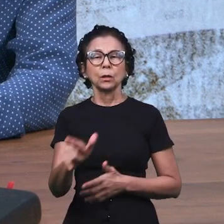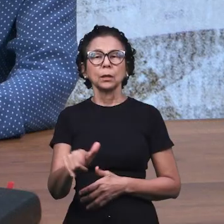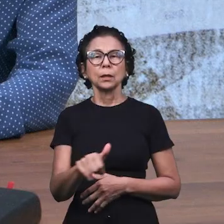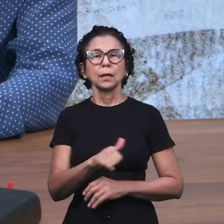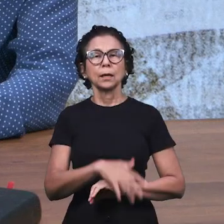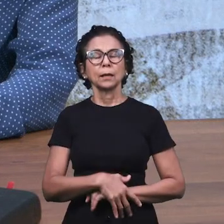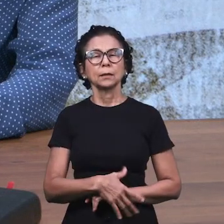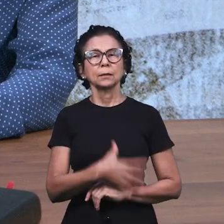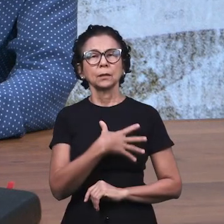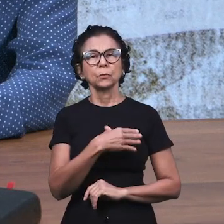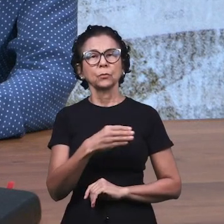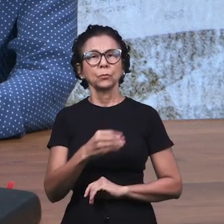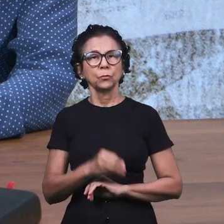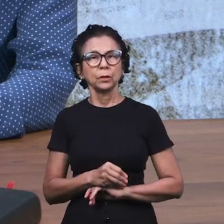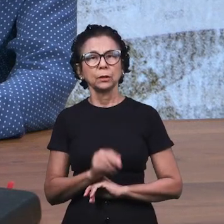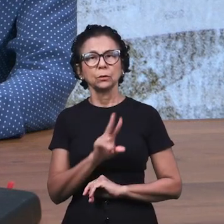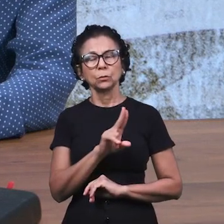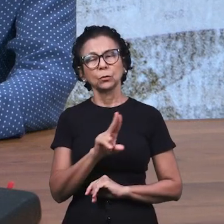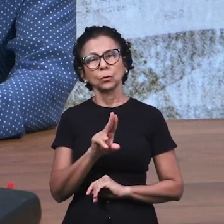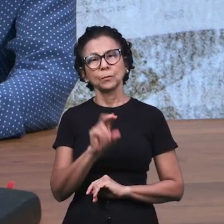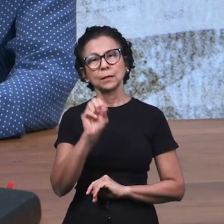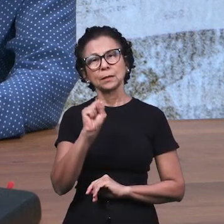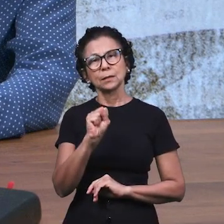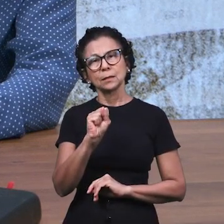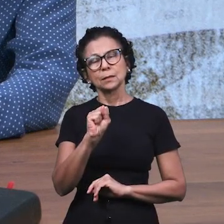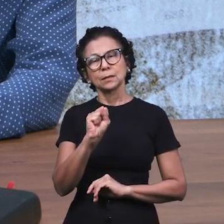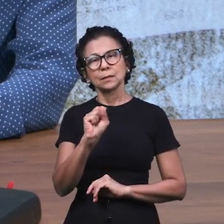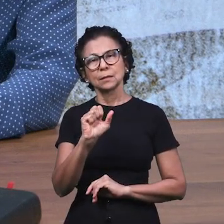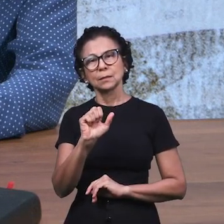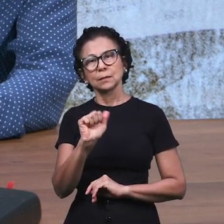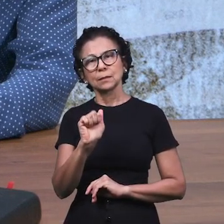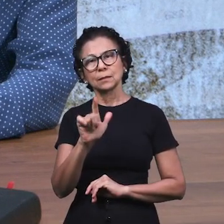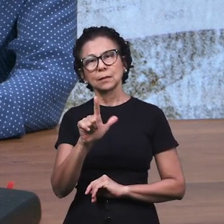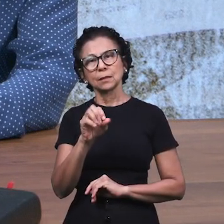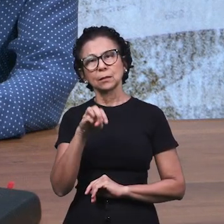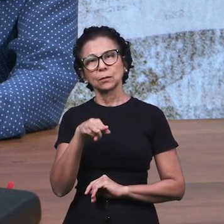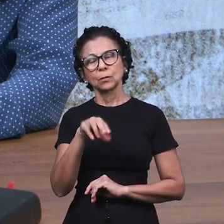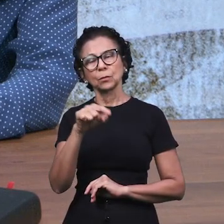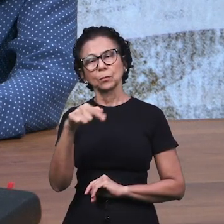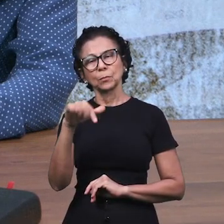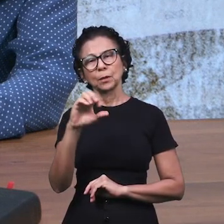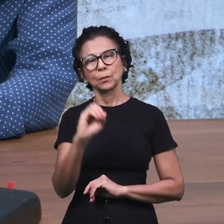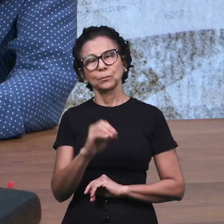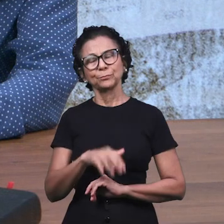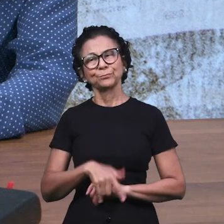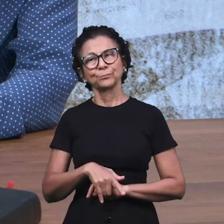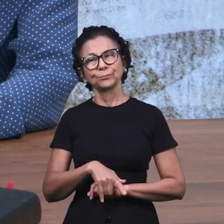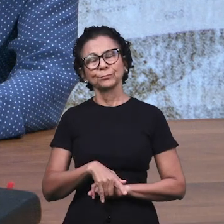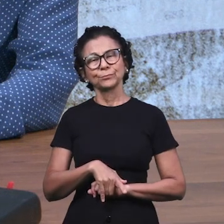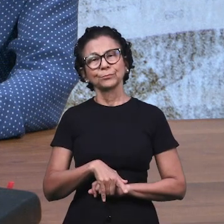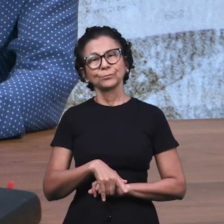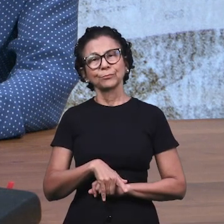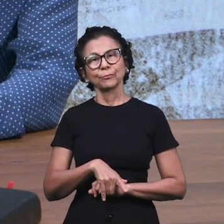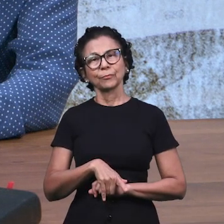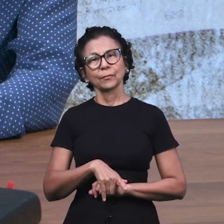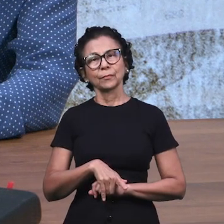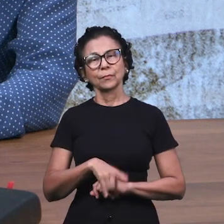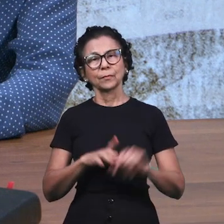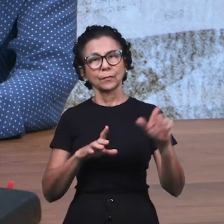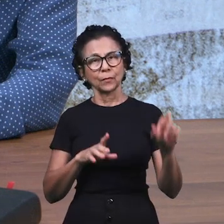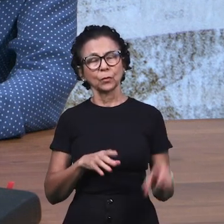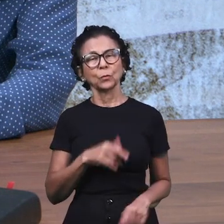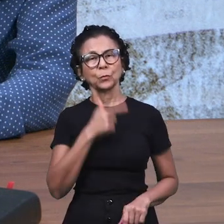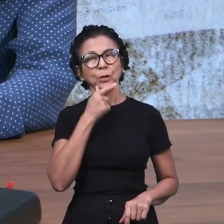nome Salomão. E o Senhor o amou. E enviou pela mão do profeta